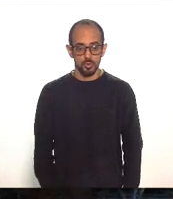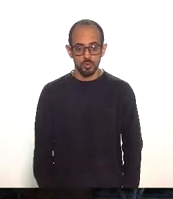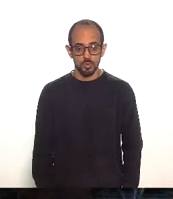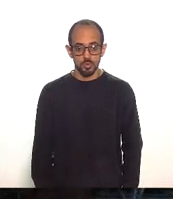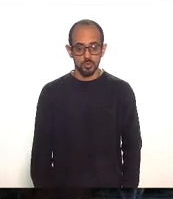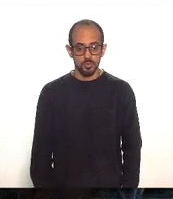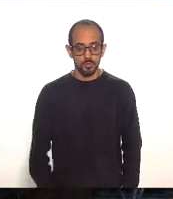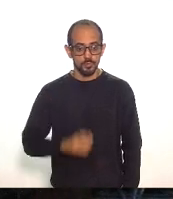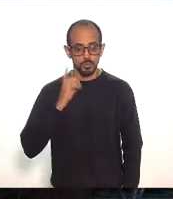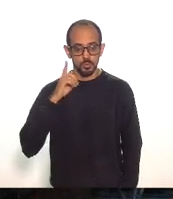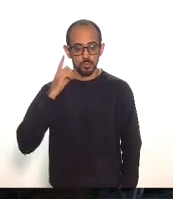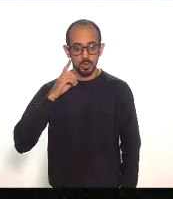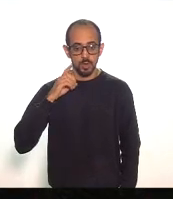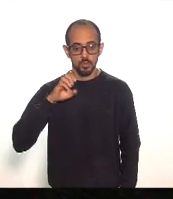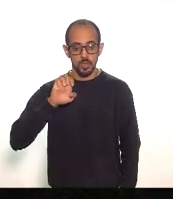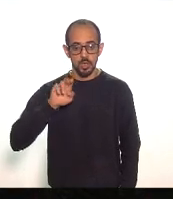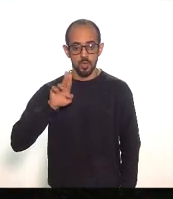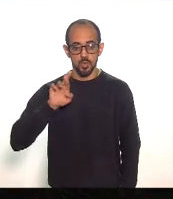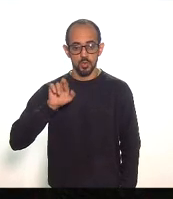Deputado Eurico Júnior.